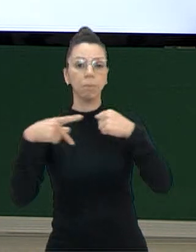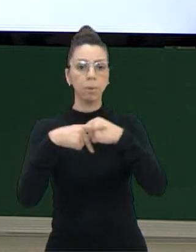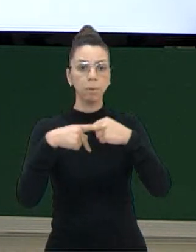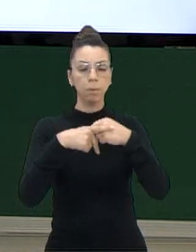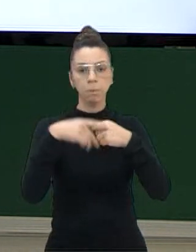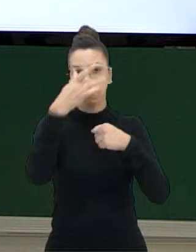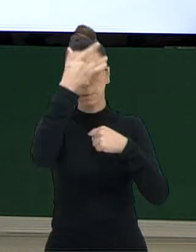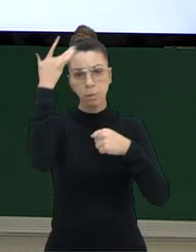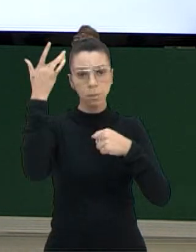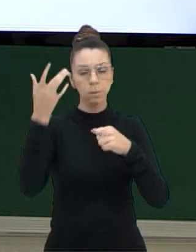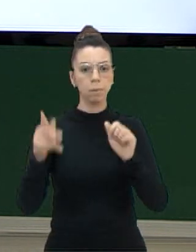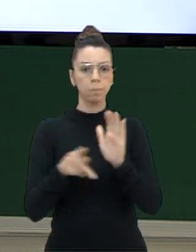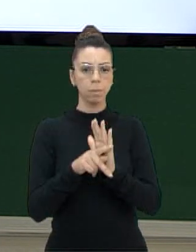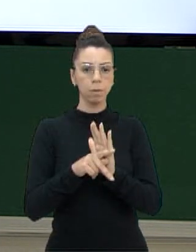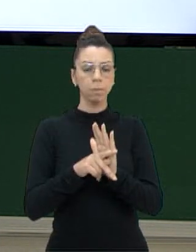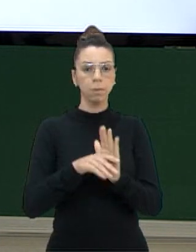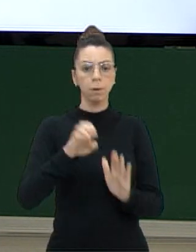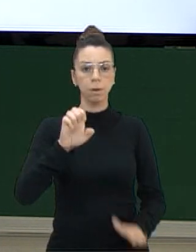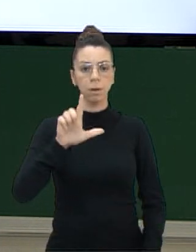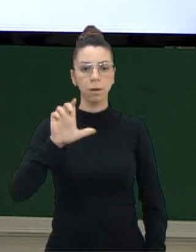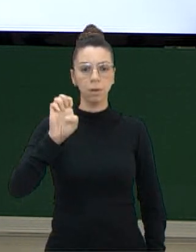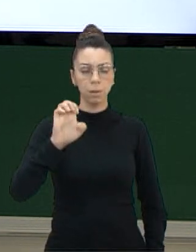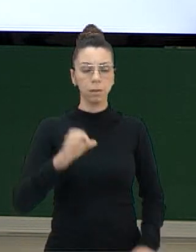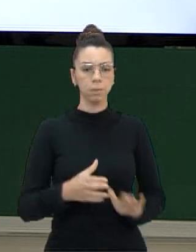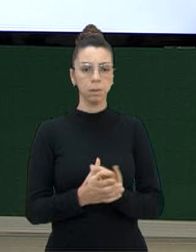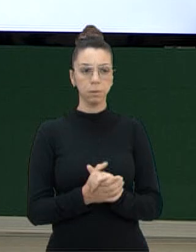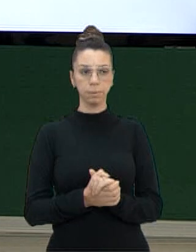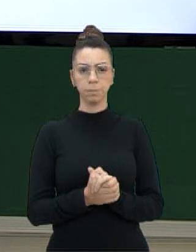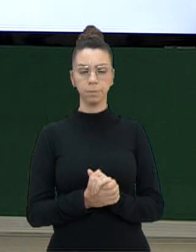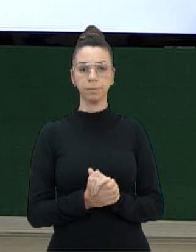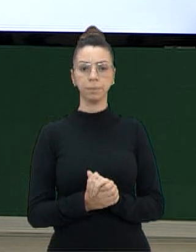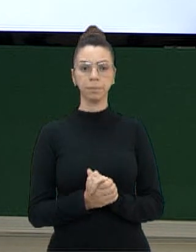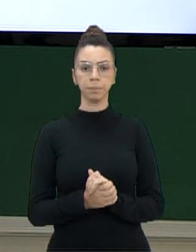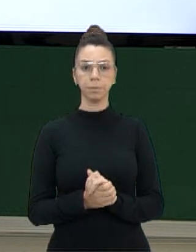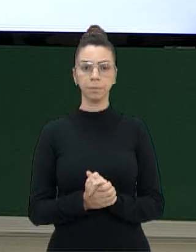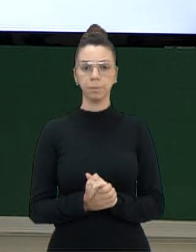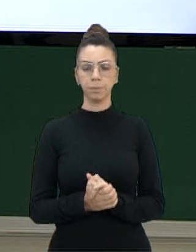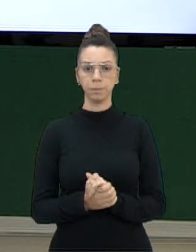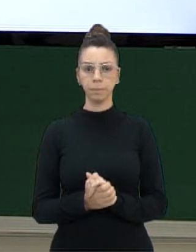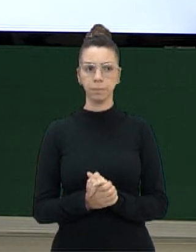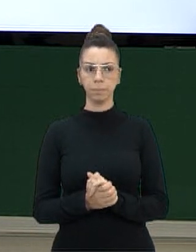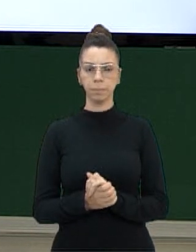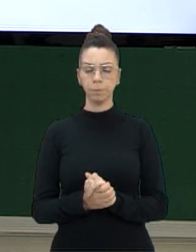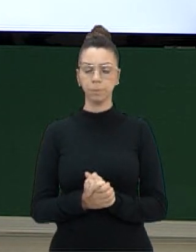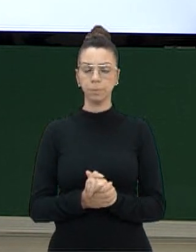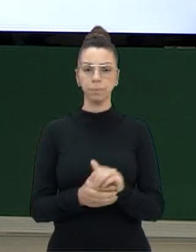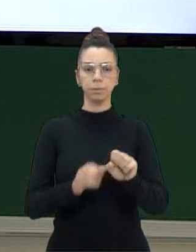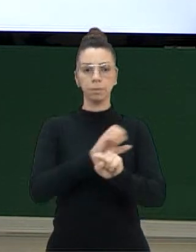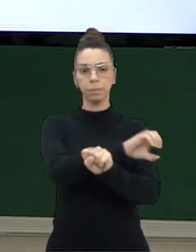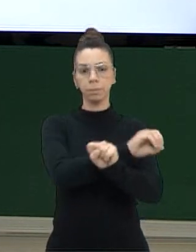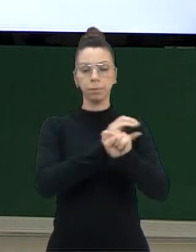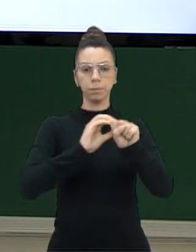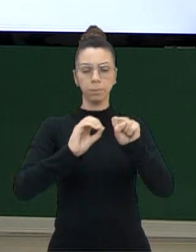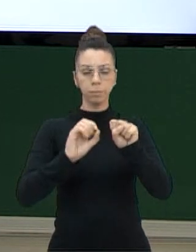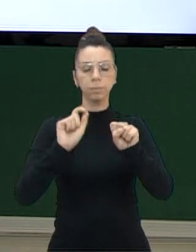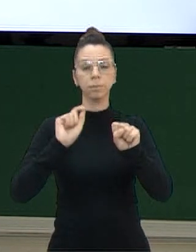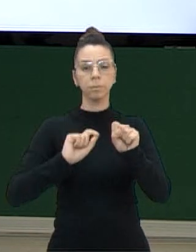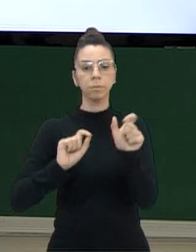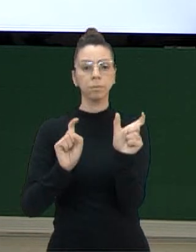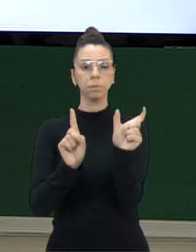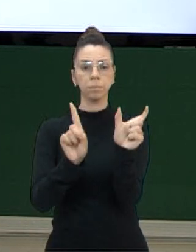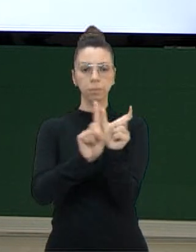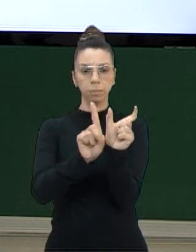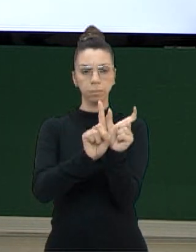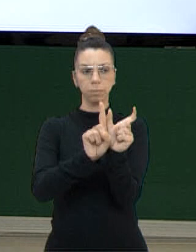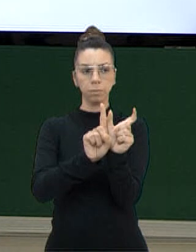ele. Sin acentuação, artículo. Lá é um artículo definido feminino singular, sim? E aí